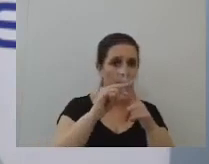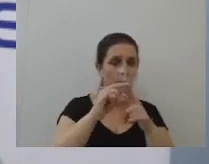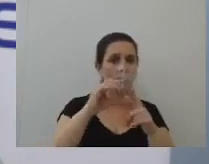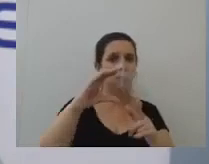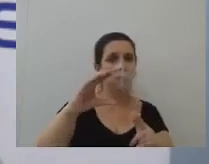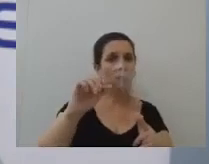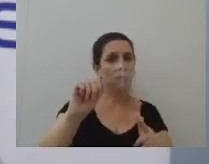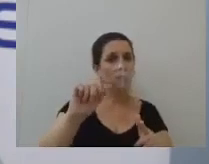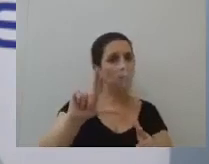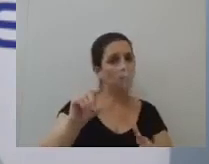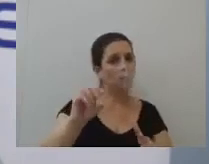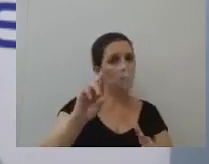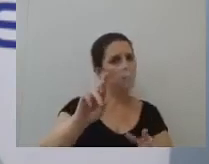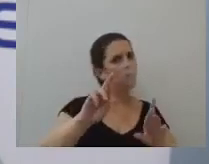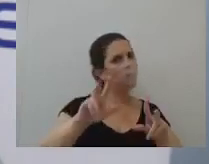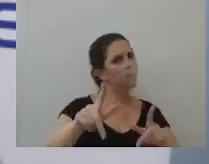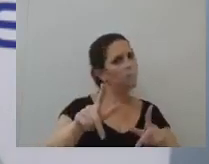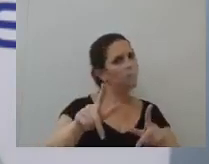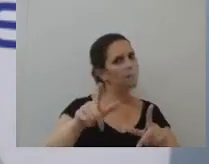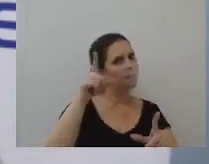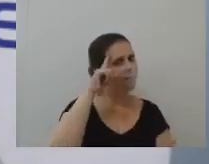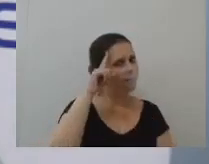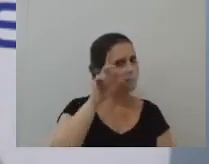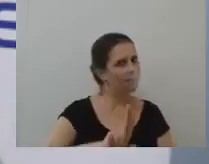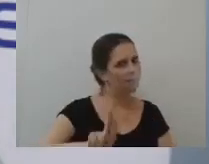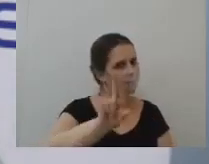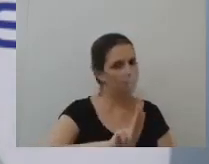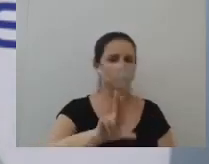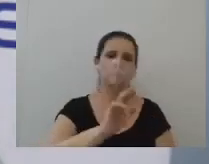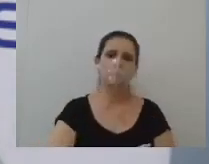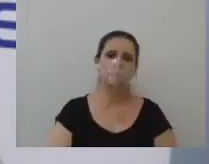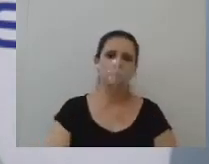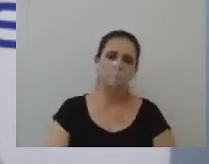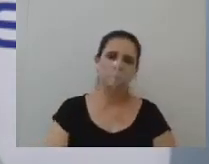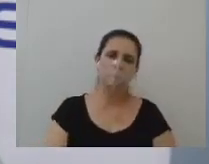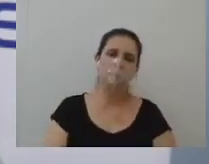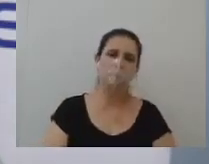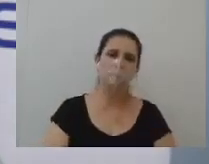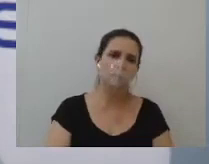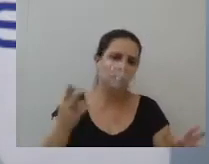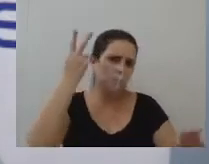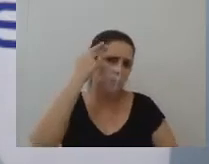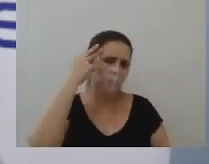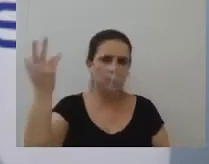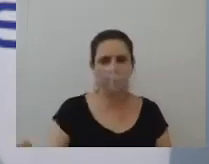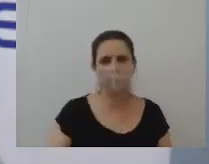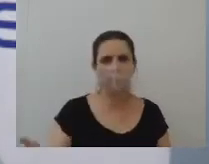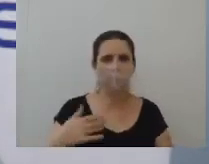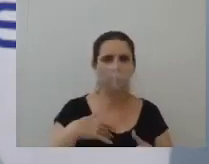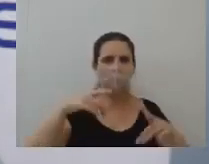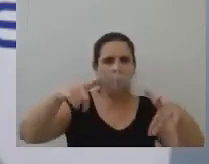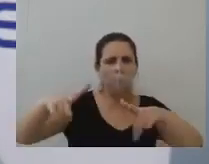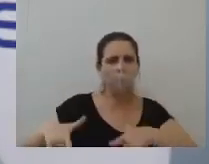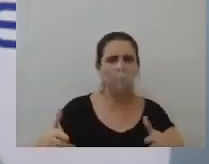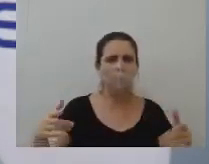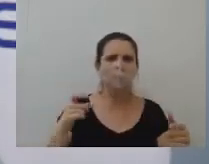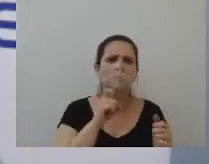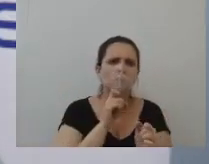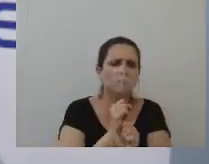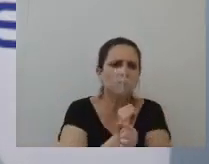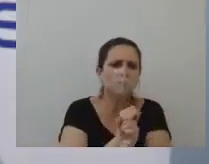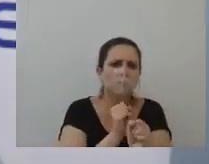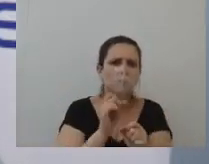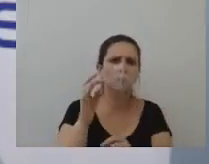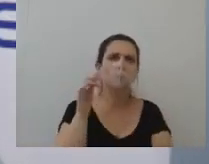algo um pouco diferente do que a gente está acostumado a fazer. Não é? É comum, sei lá, você estava num ambiente mais frio, foi lá em